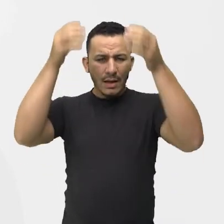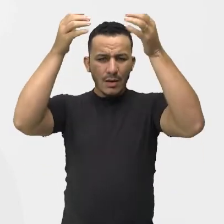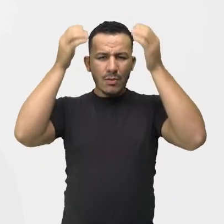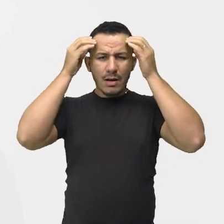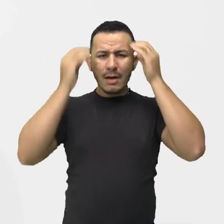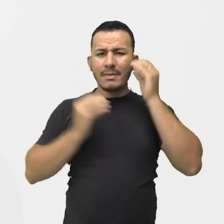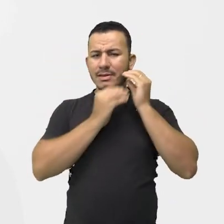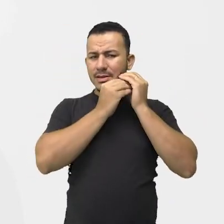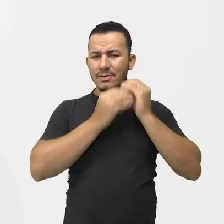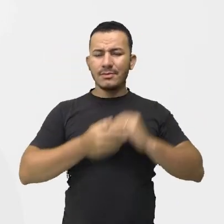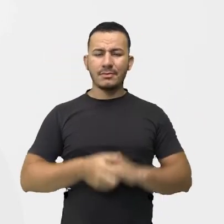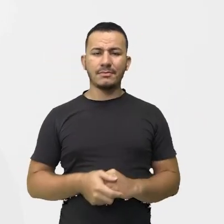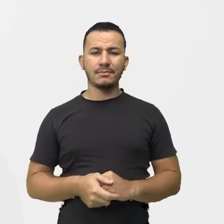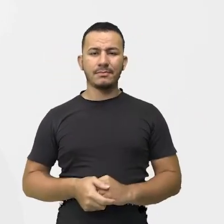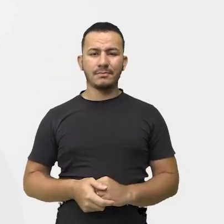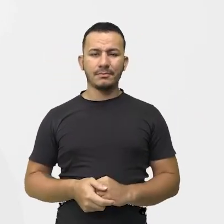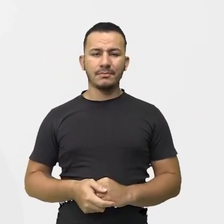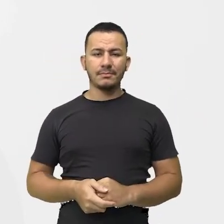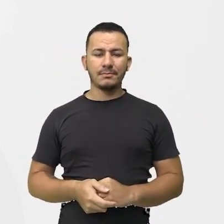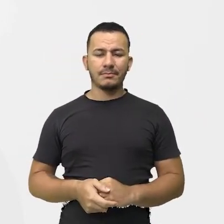uma questão.